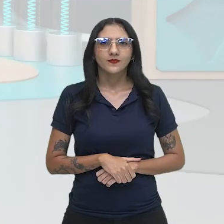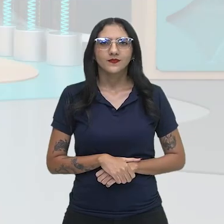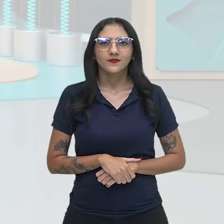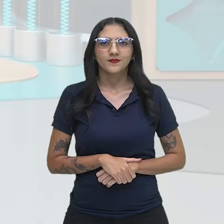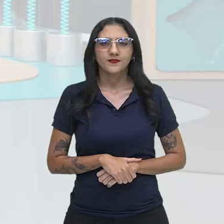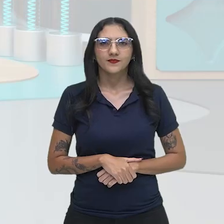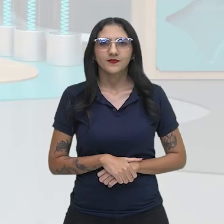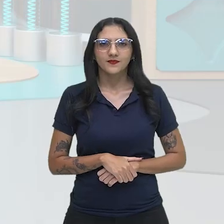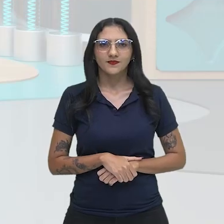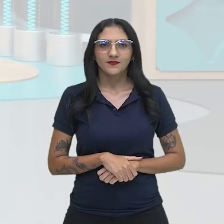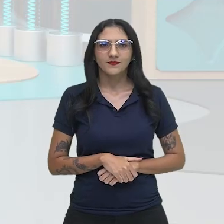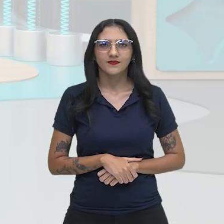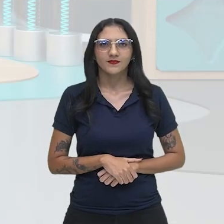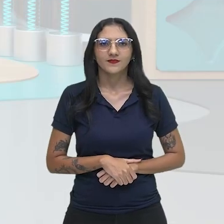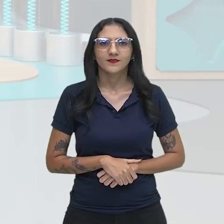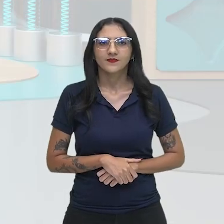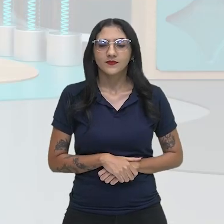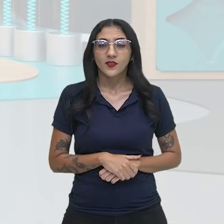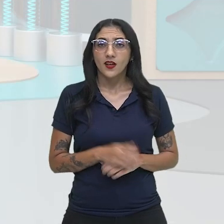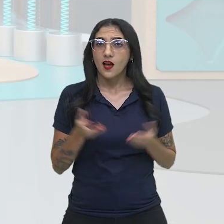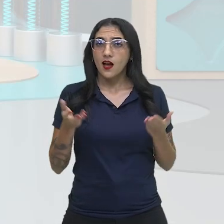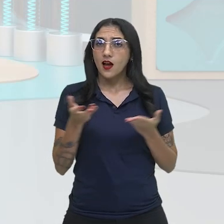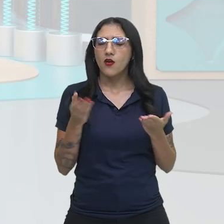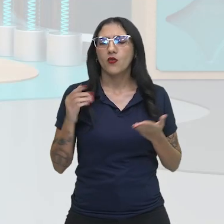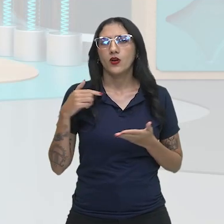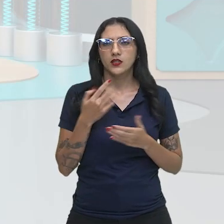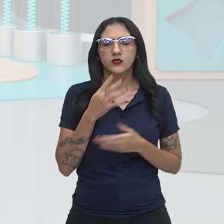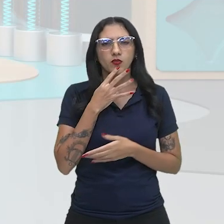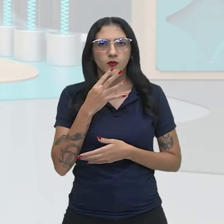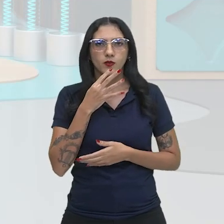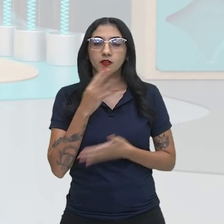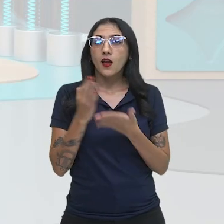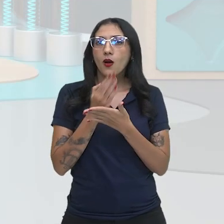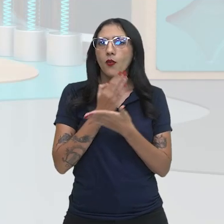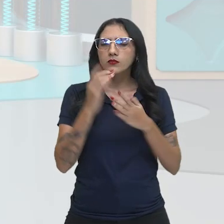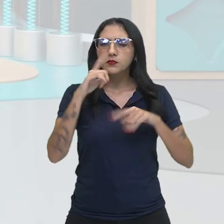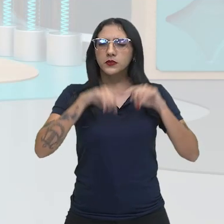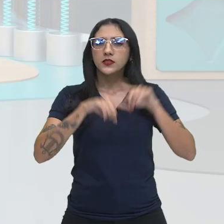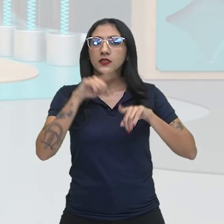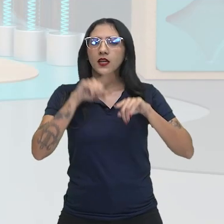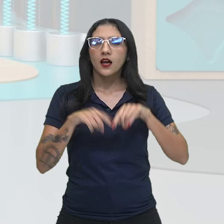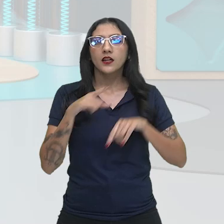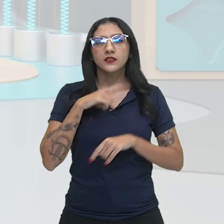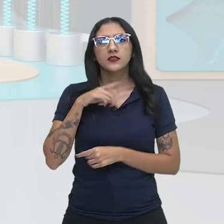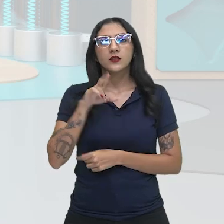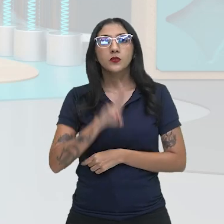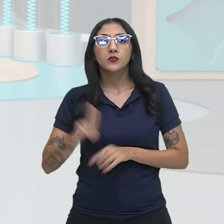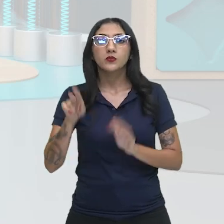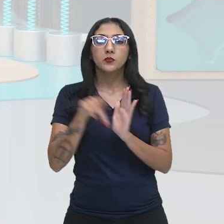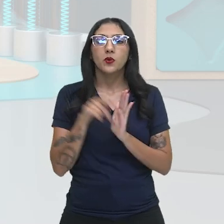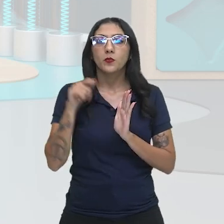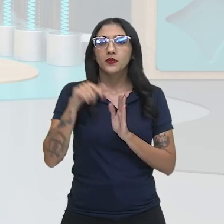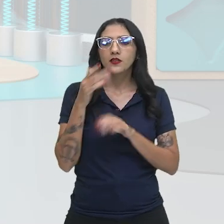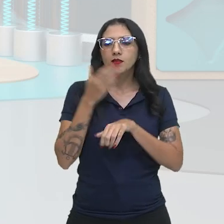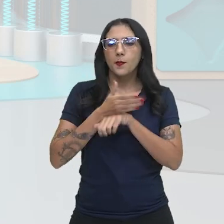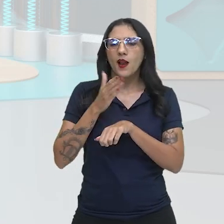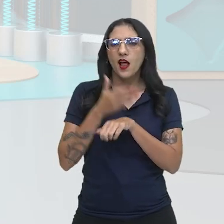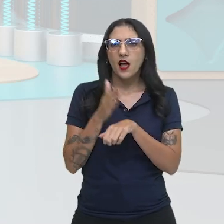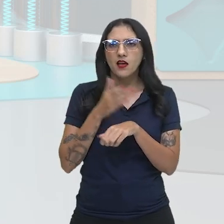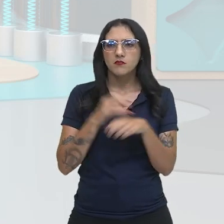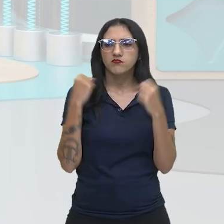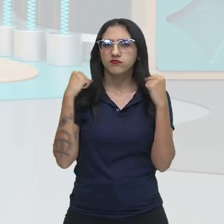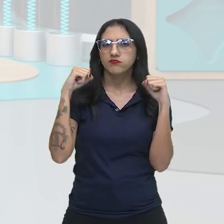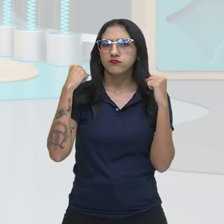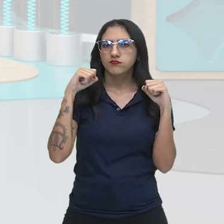Muito bem, agora vamos conhecer alguns equipamentos que são utilizados ali na prática da ginástica